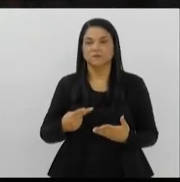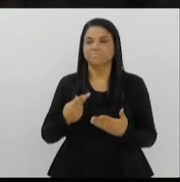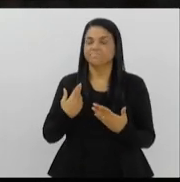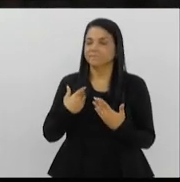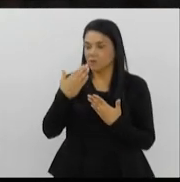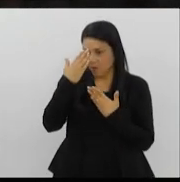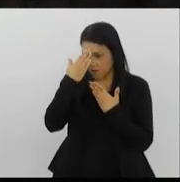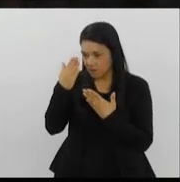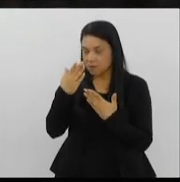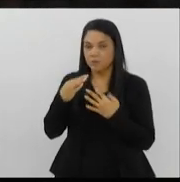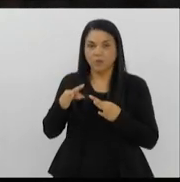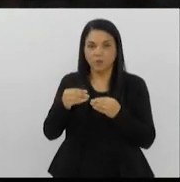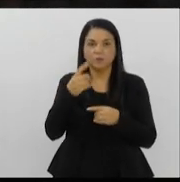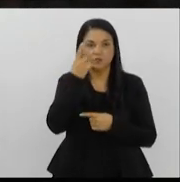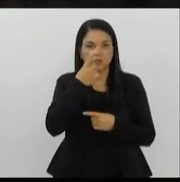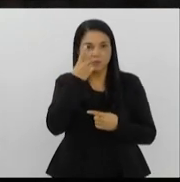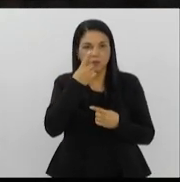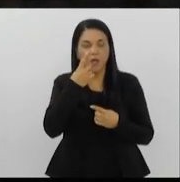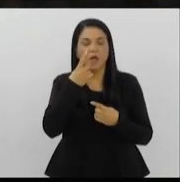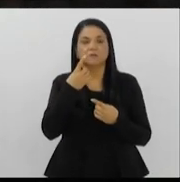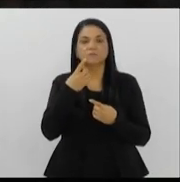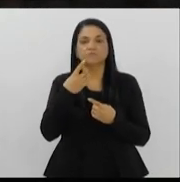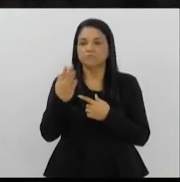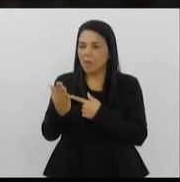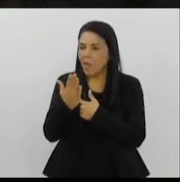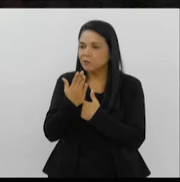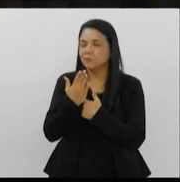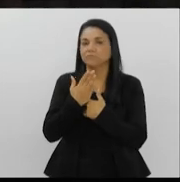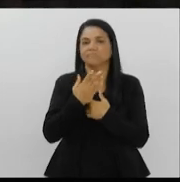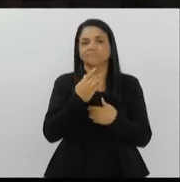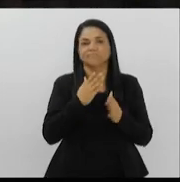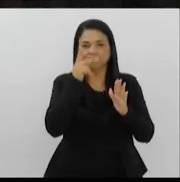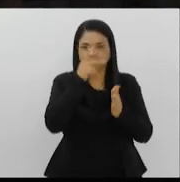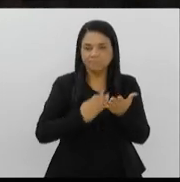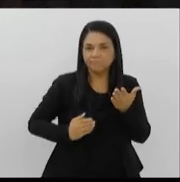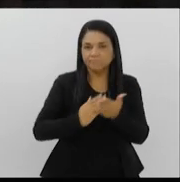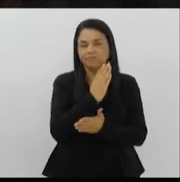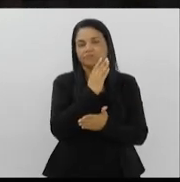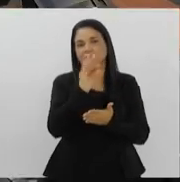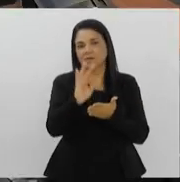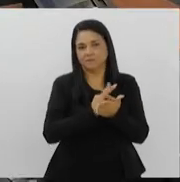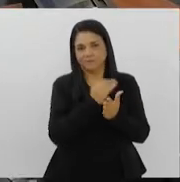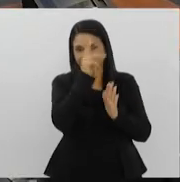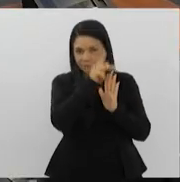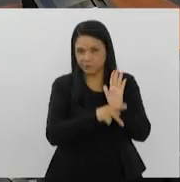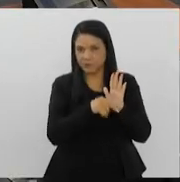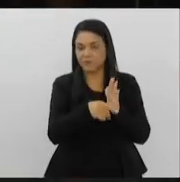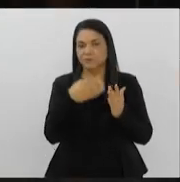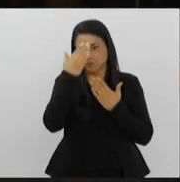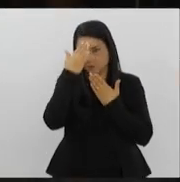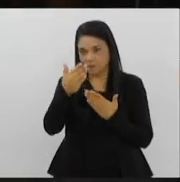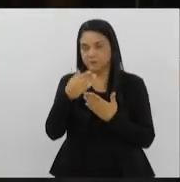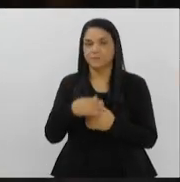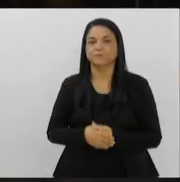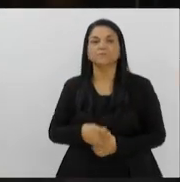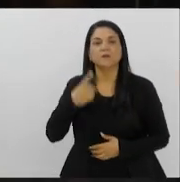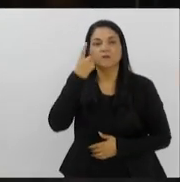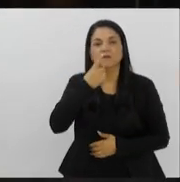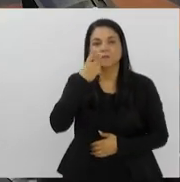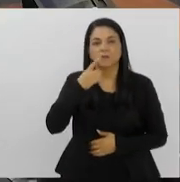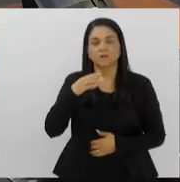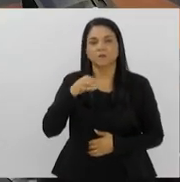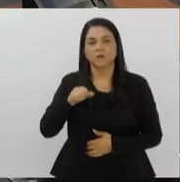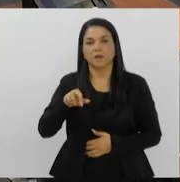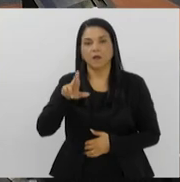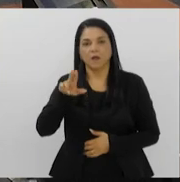para a aprovação dessa alteração de projeto de lei. Muito obrigado. Deputado Carlos Mink. Deputada Tia